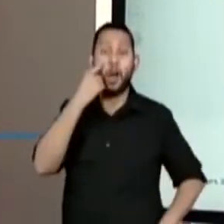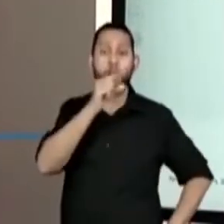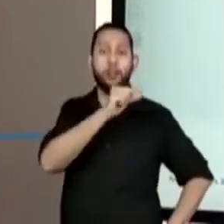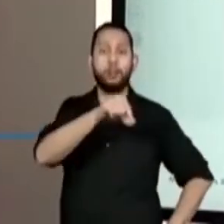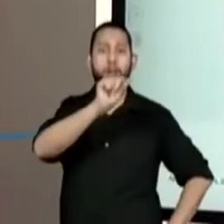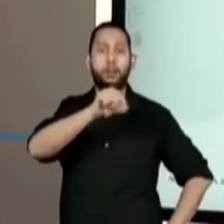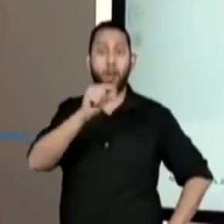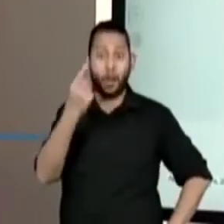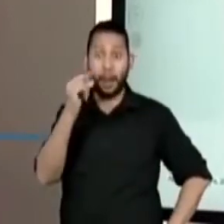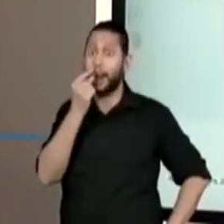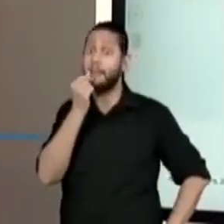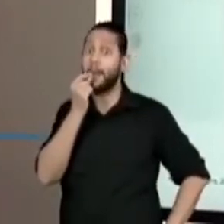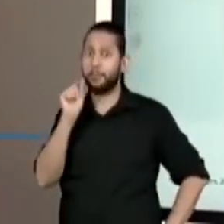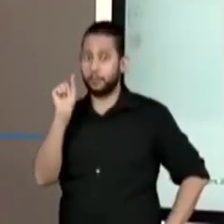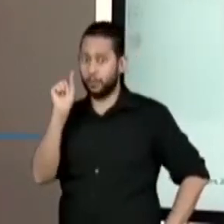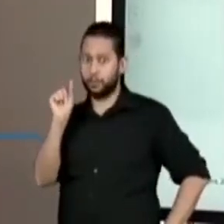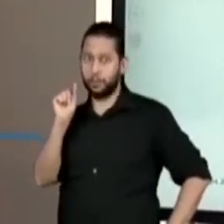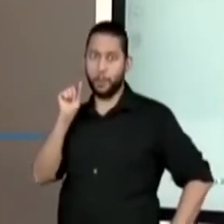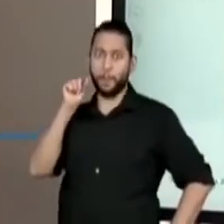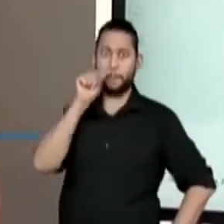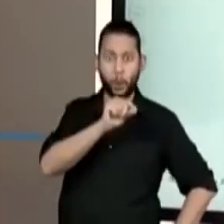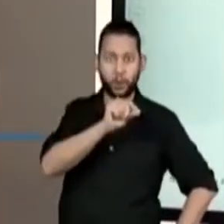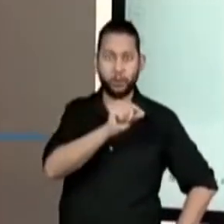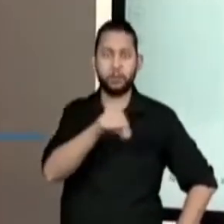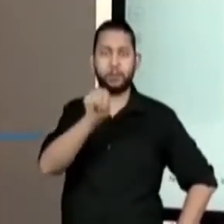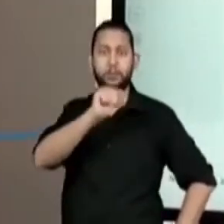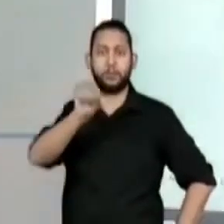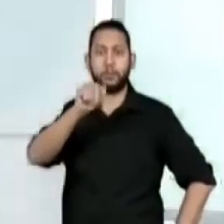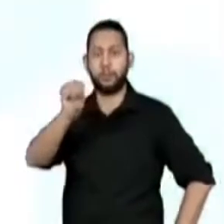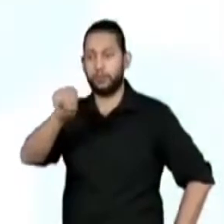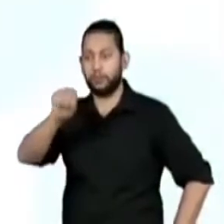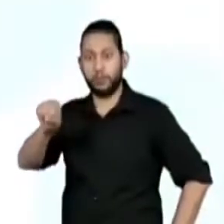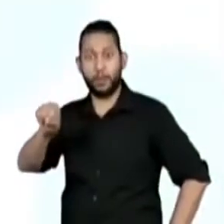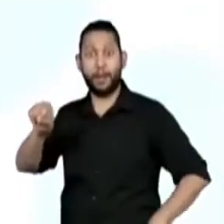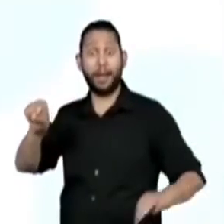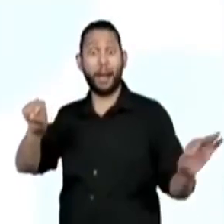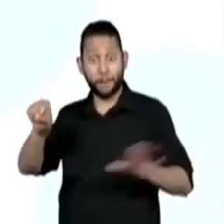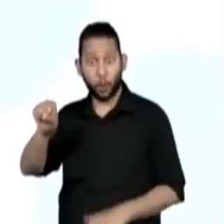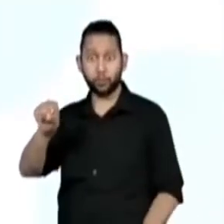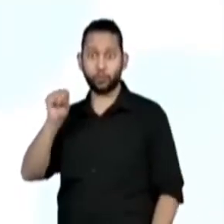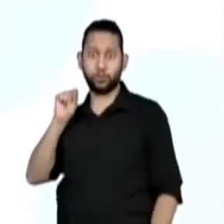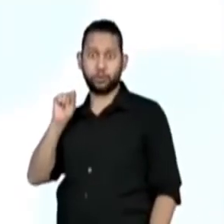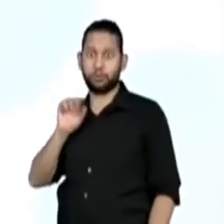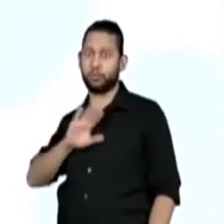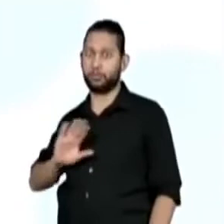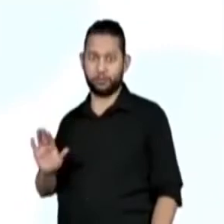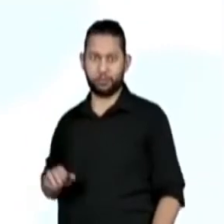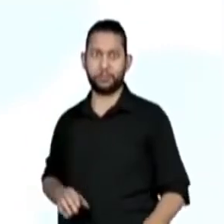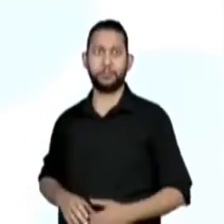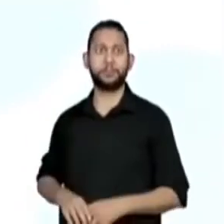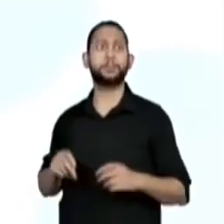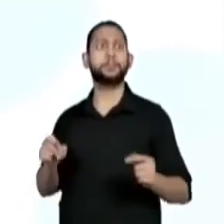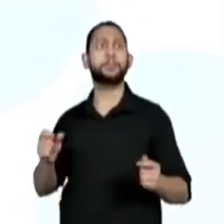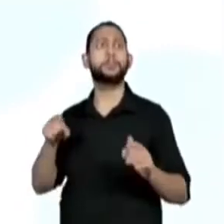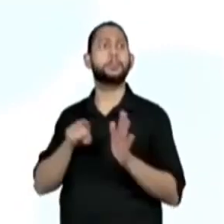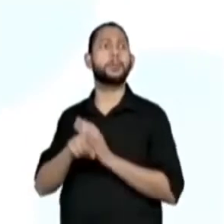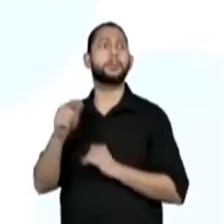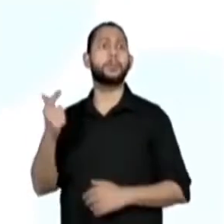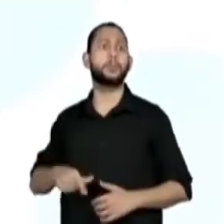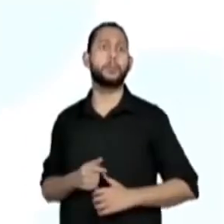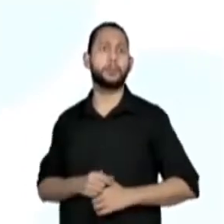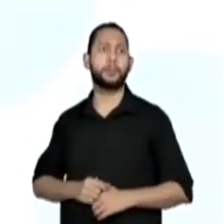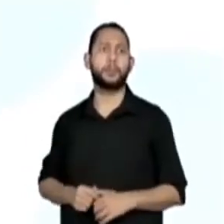pontos ok Fica a dica e vamos ver qual é a próxima questão avançando